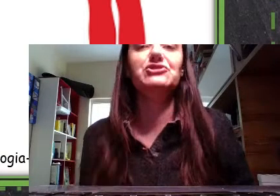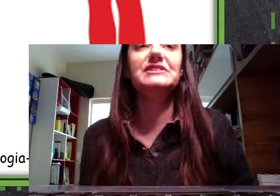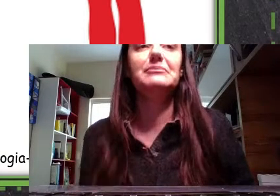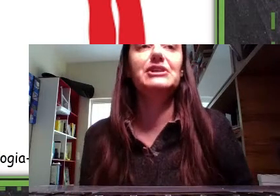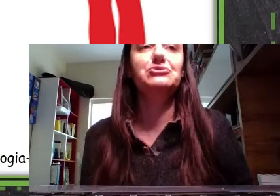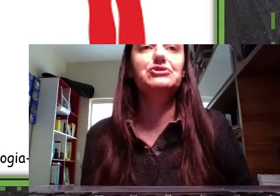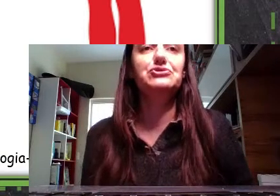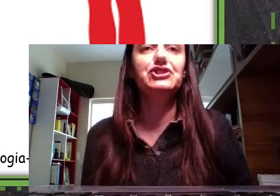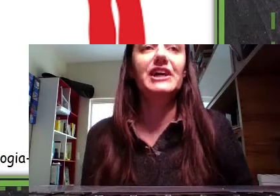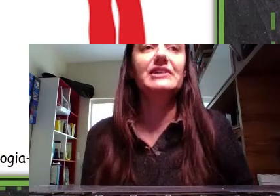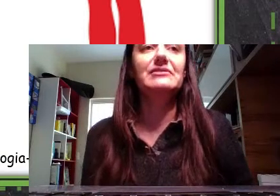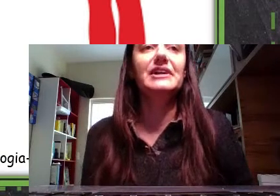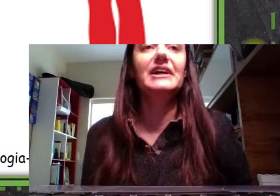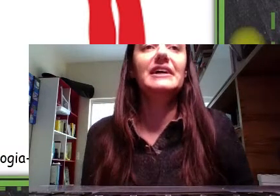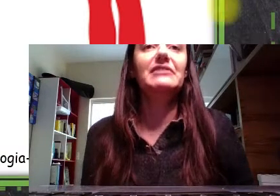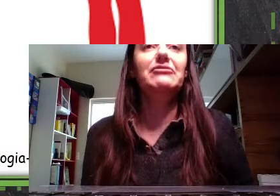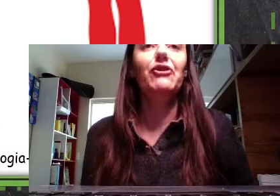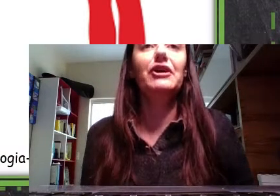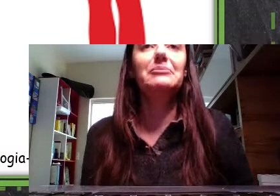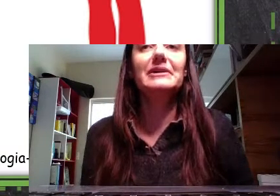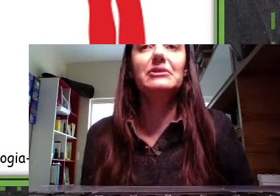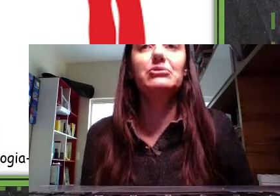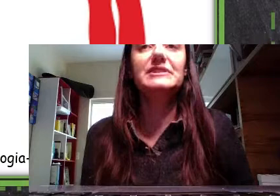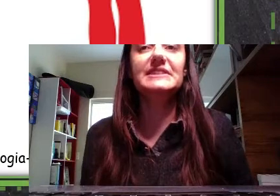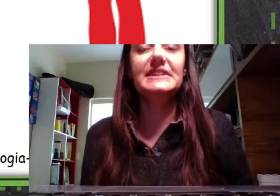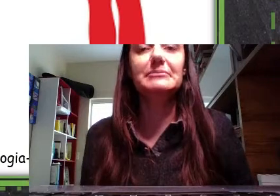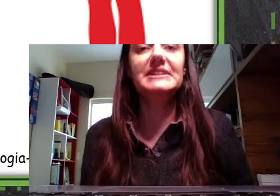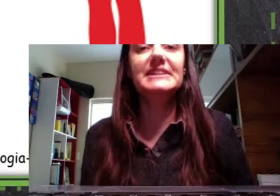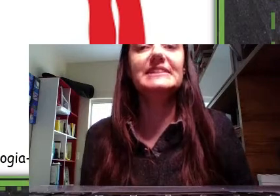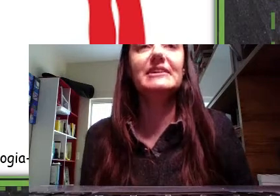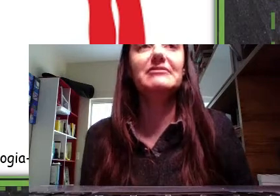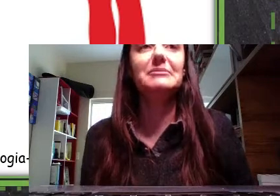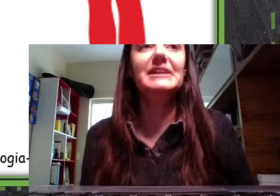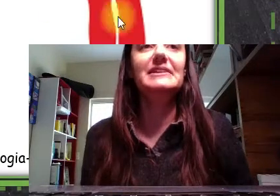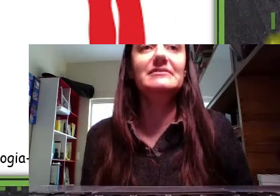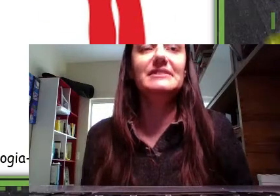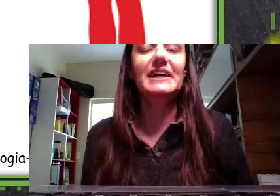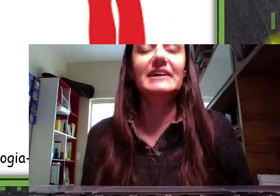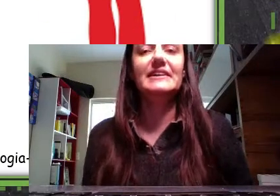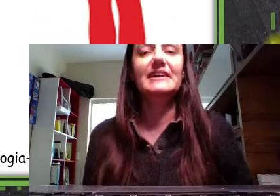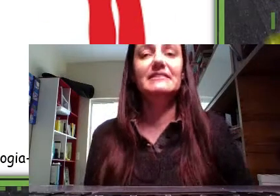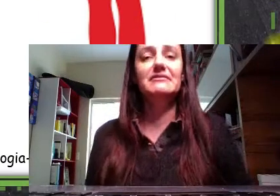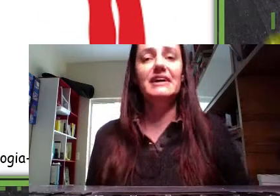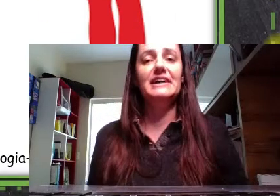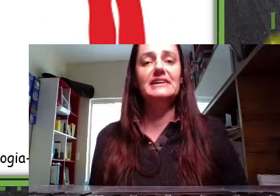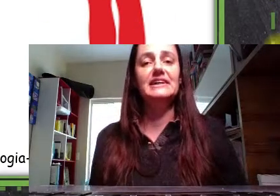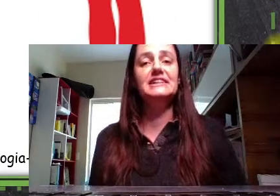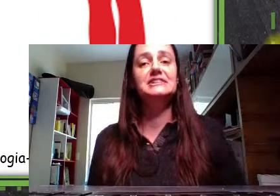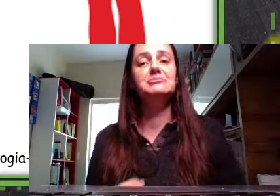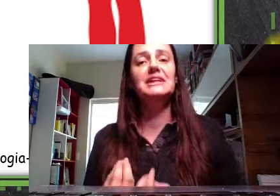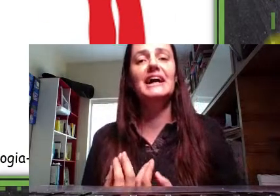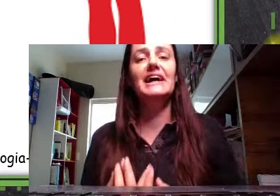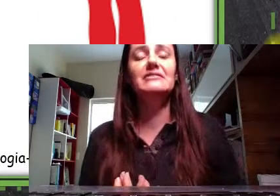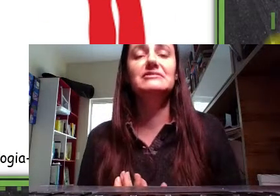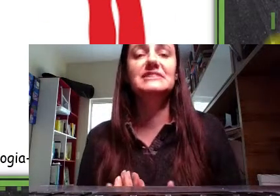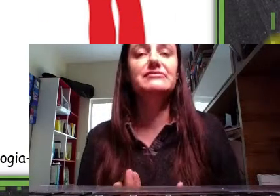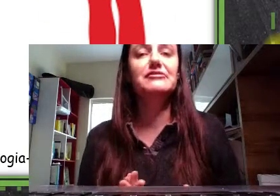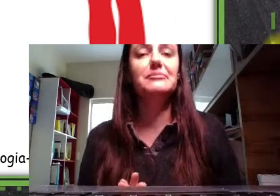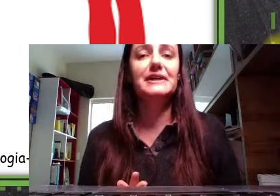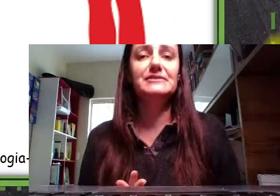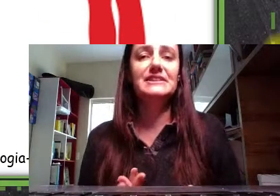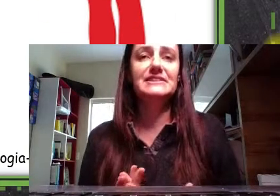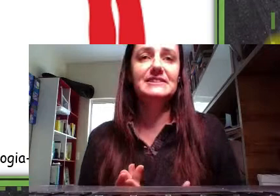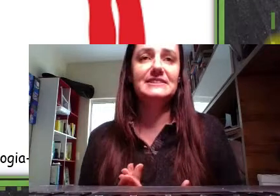também, é justamente o estrogênio que forma o sistema genital feminino, tá? Que vai estimular